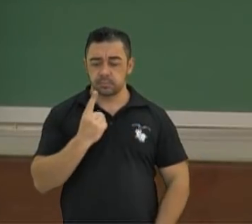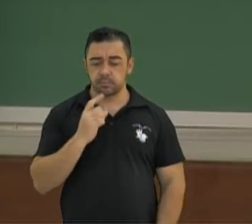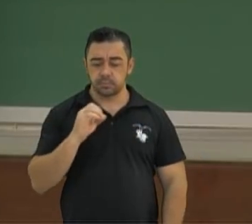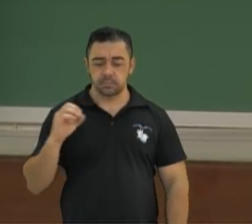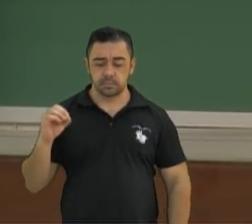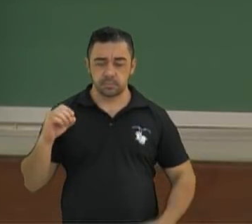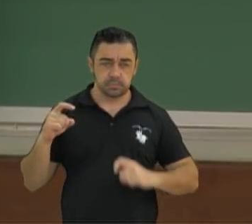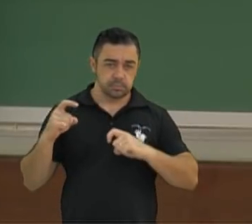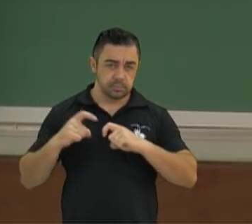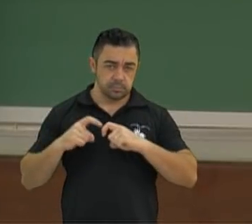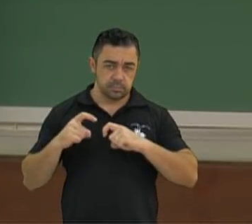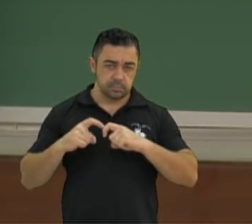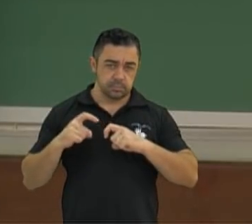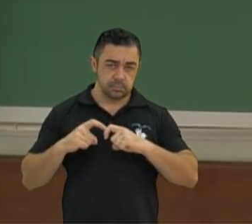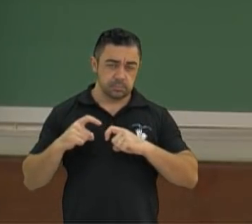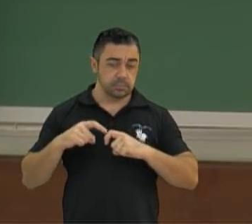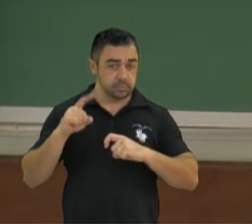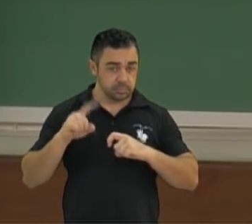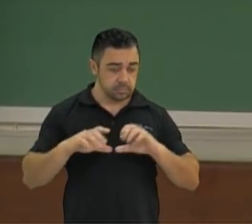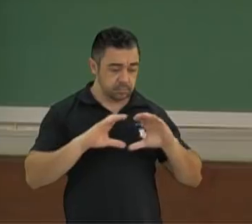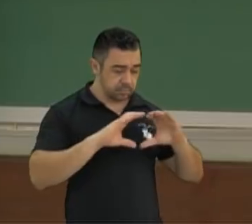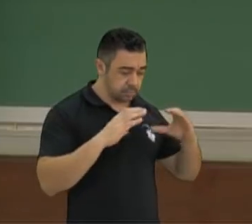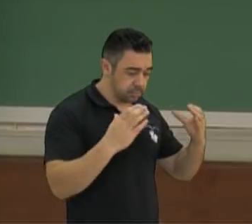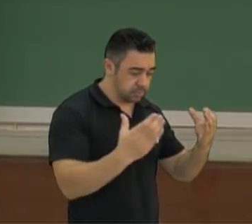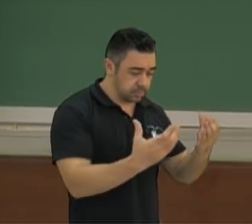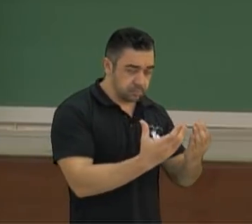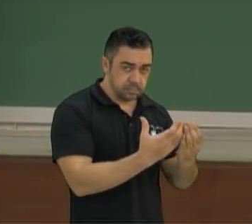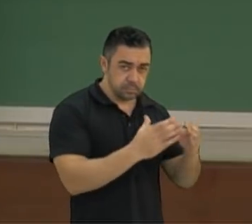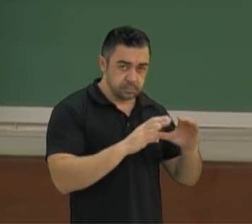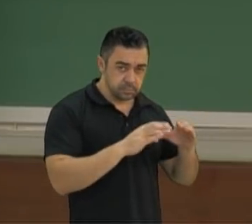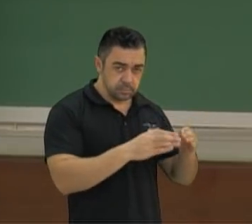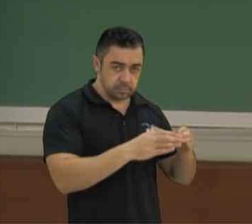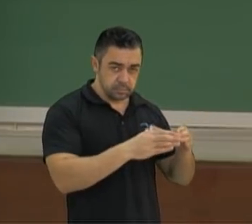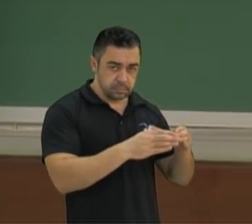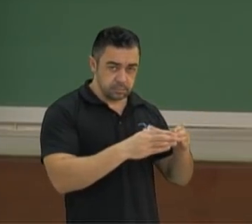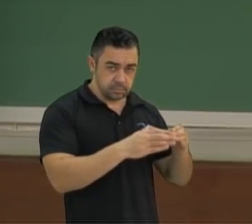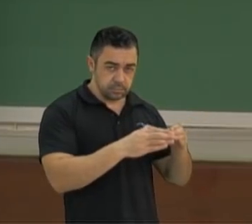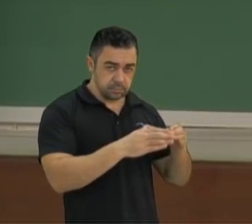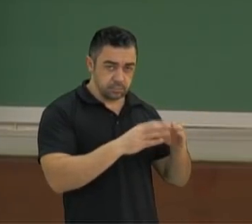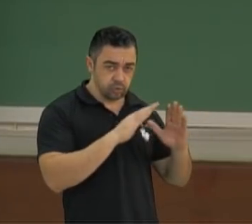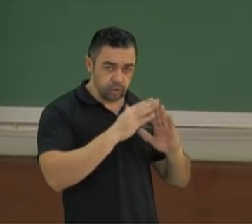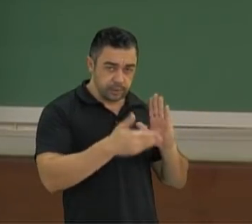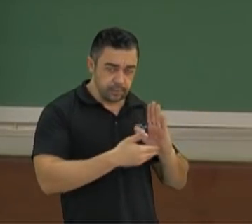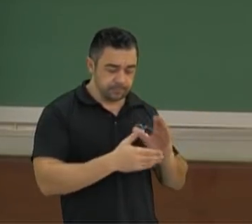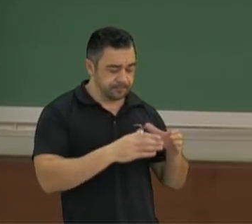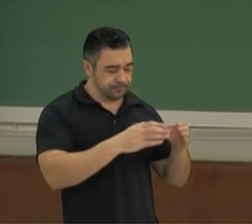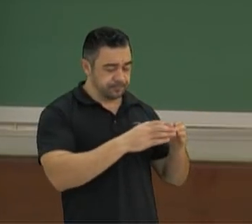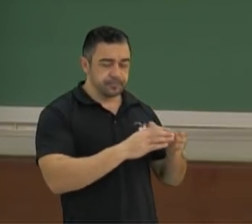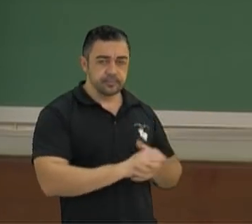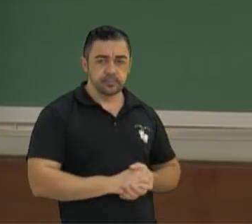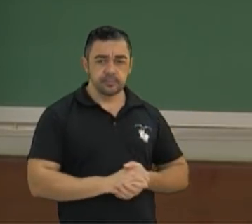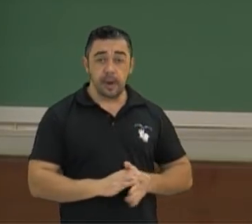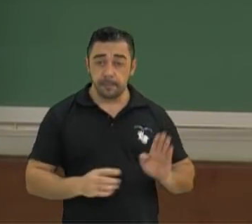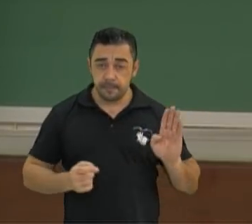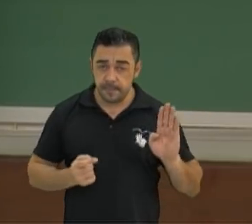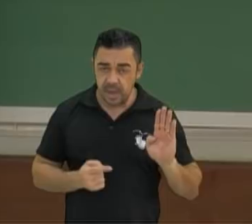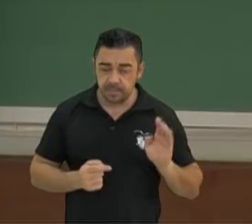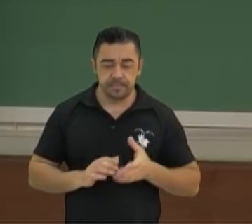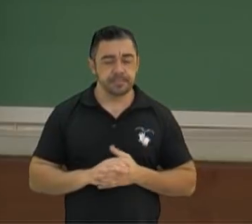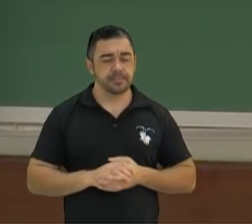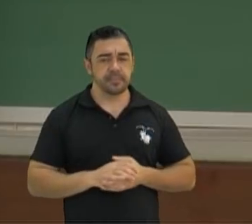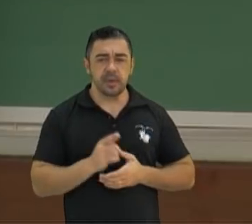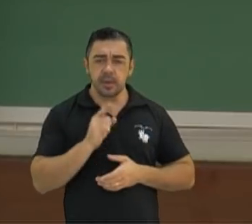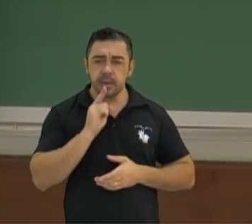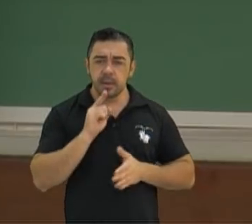100 médicos, que seria a população desse hospital, ok? Letra B. Na letra B, qual